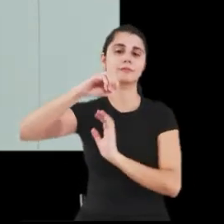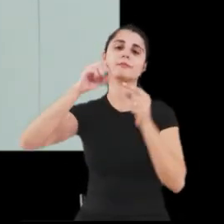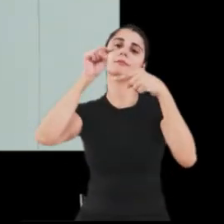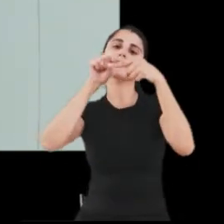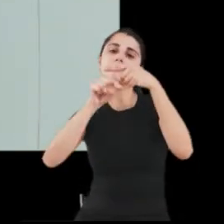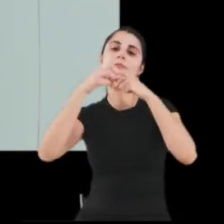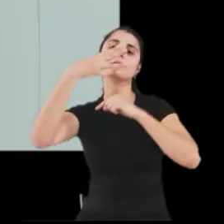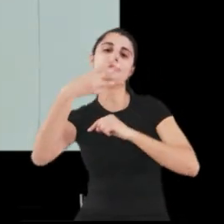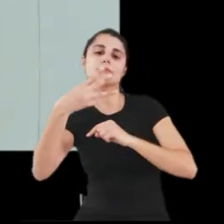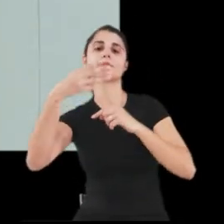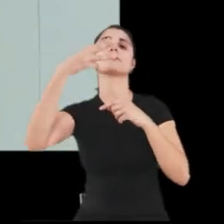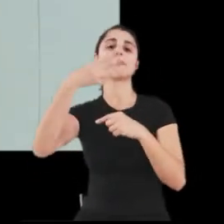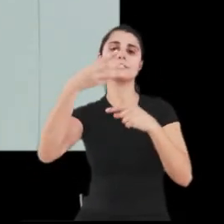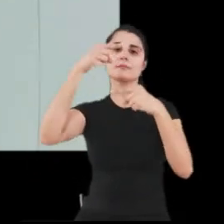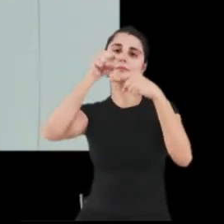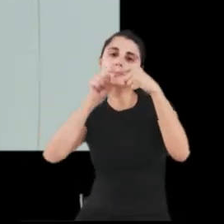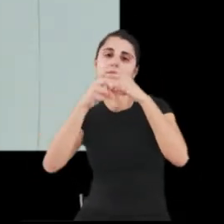3 dá 3 e por 3 dá 1.